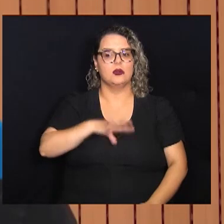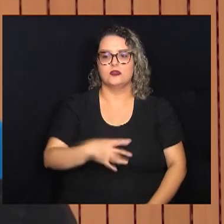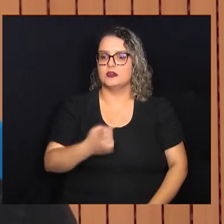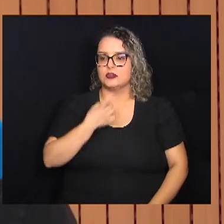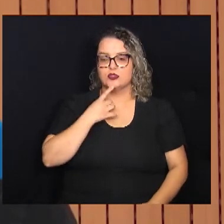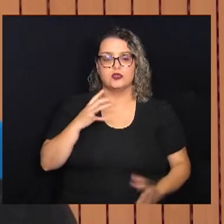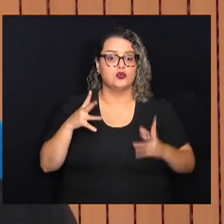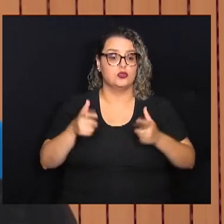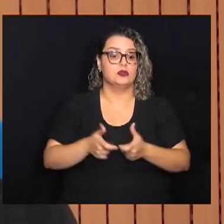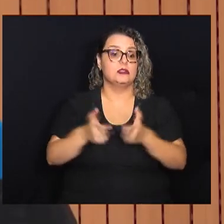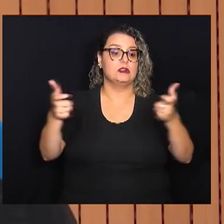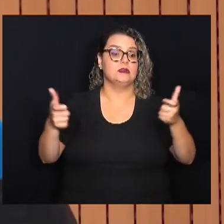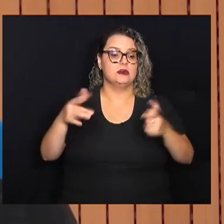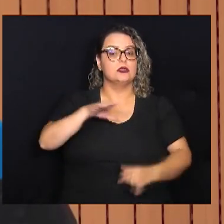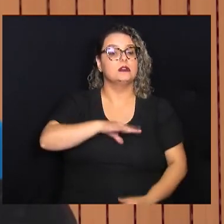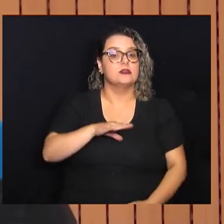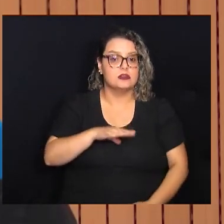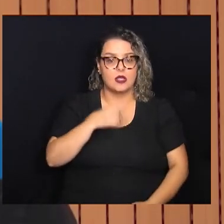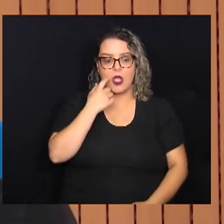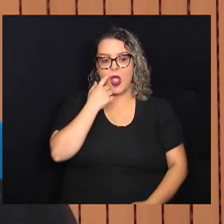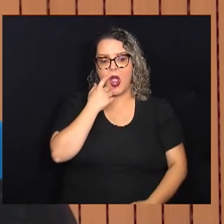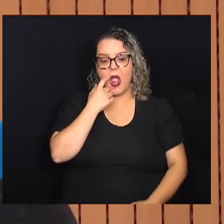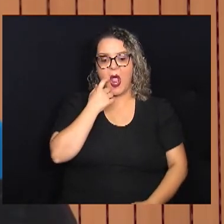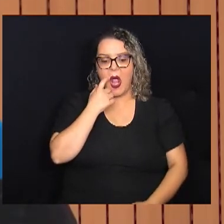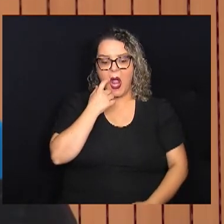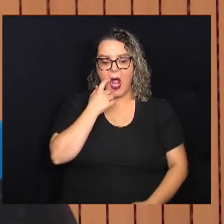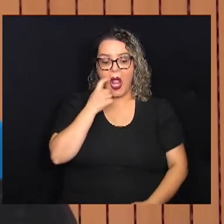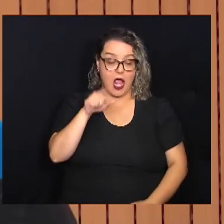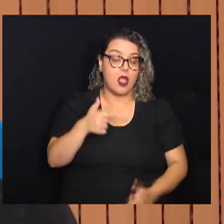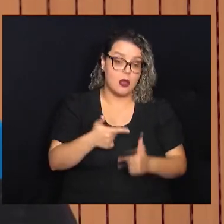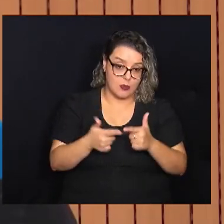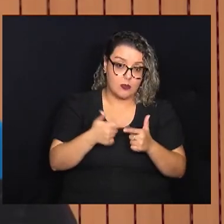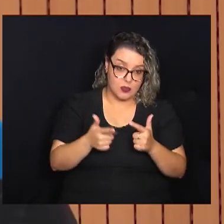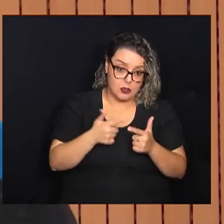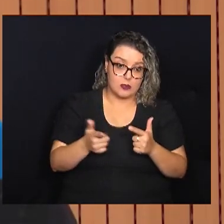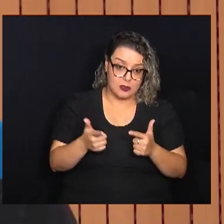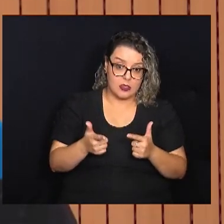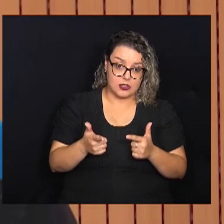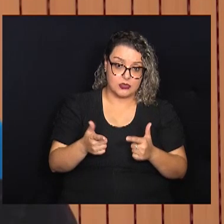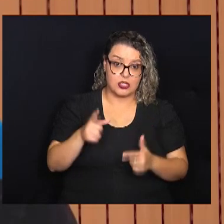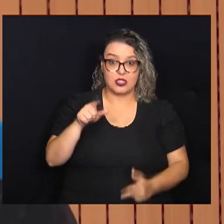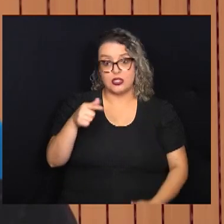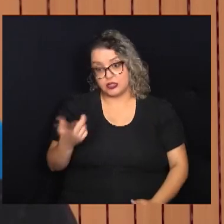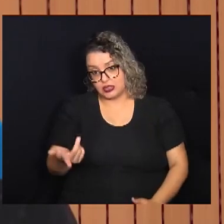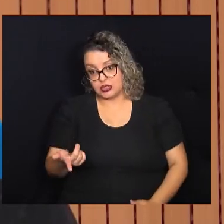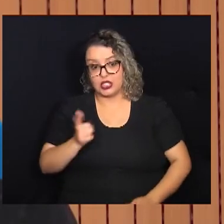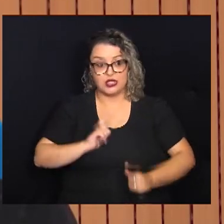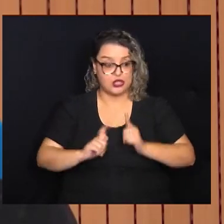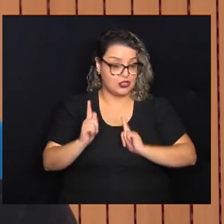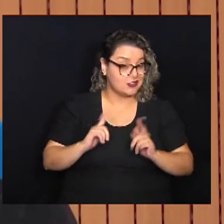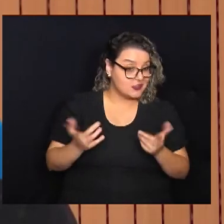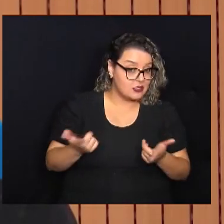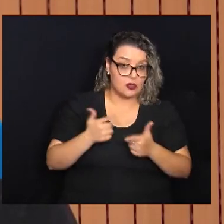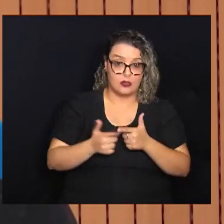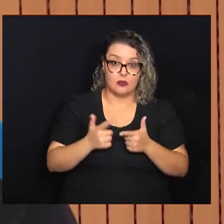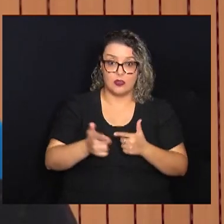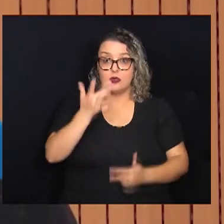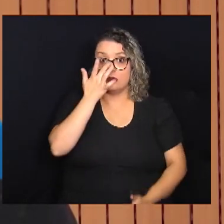as grandes cidades. Ela é uma problemática que é uma questão de gestão, né?